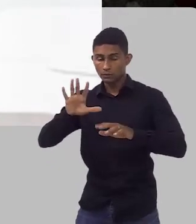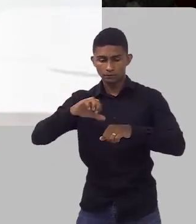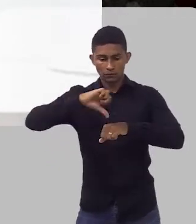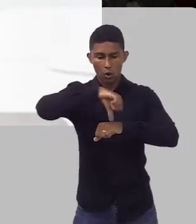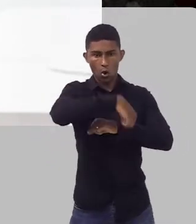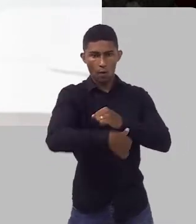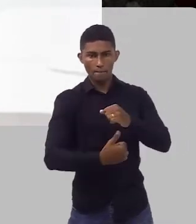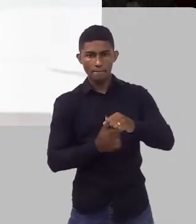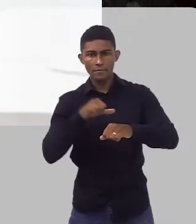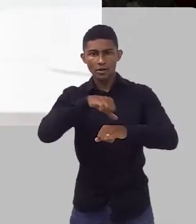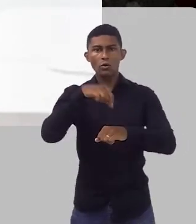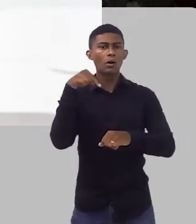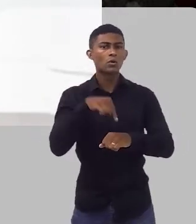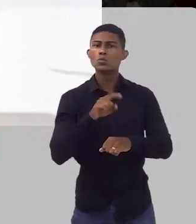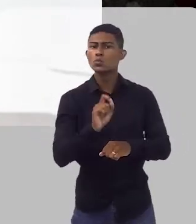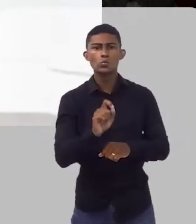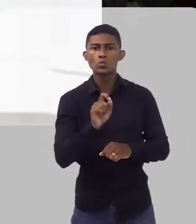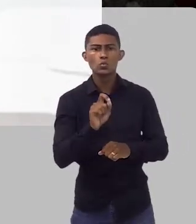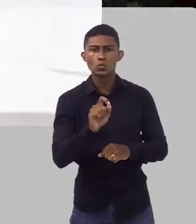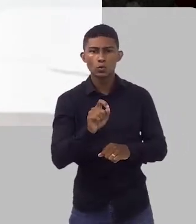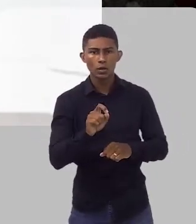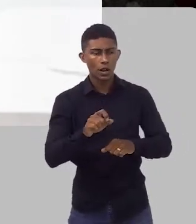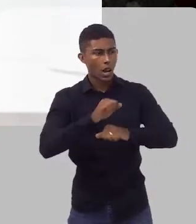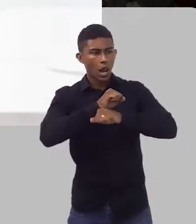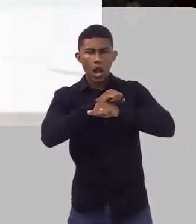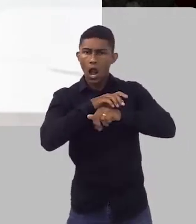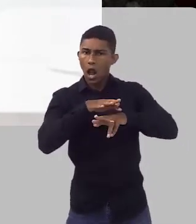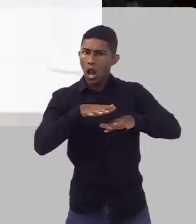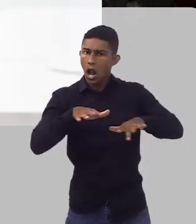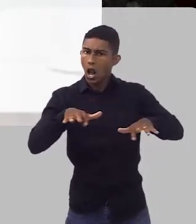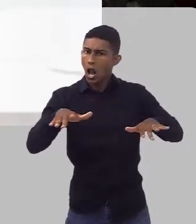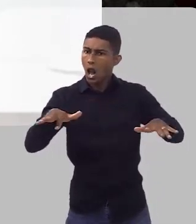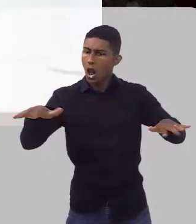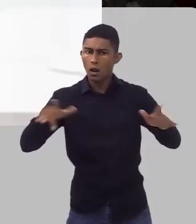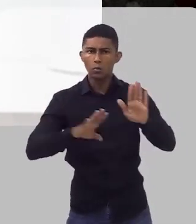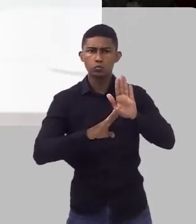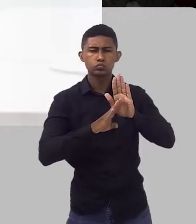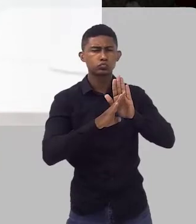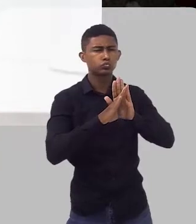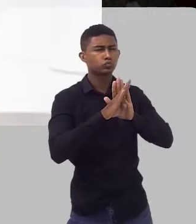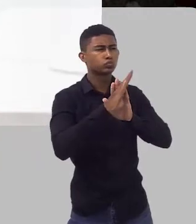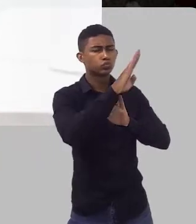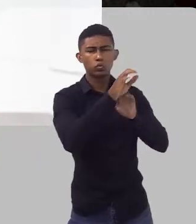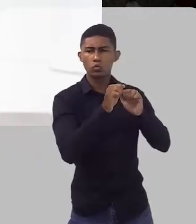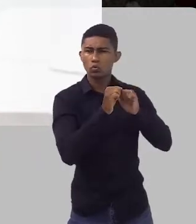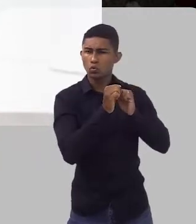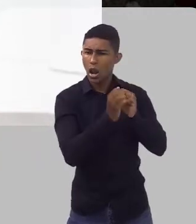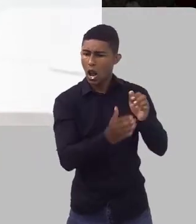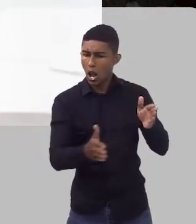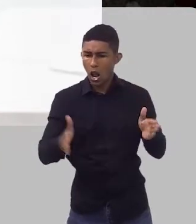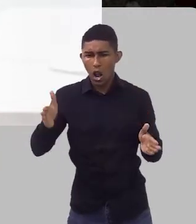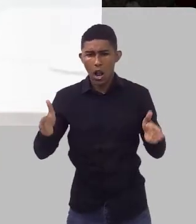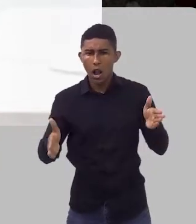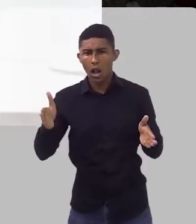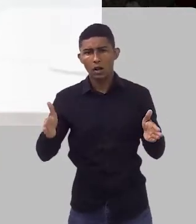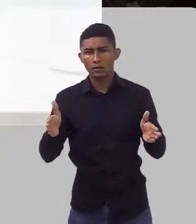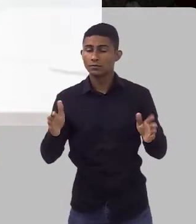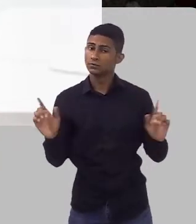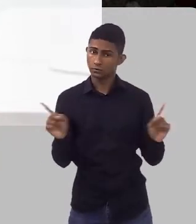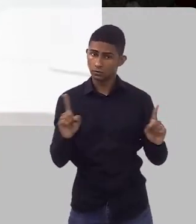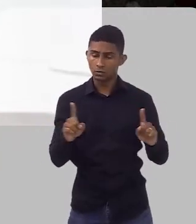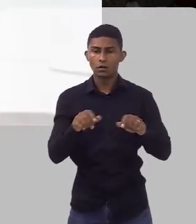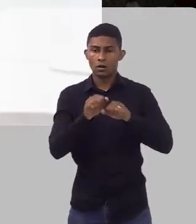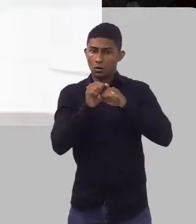um platô, ela não mantém altos níveis de transmissão por um tempo prolongado. Ela contamina muita gente, esgota